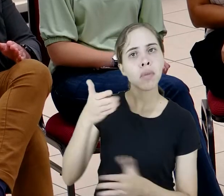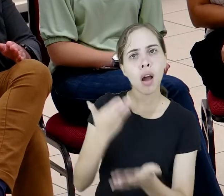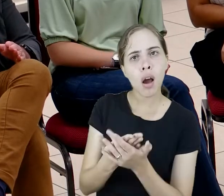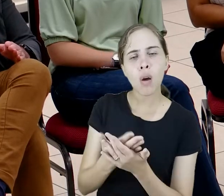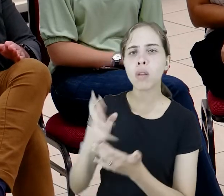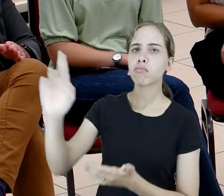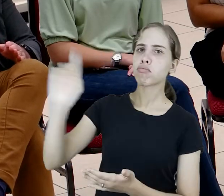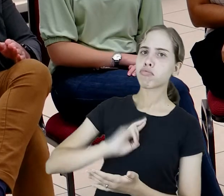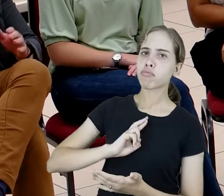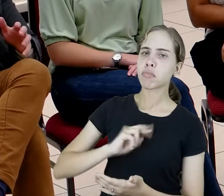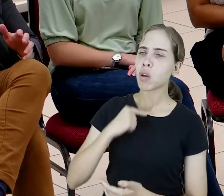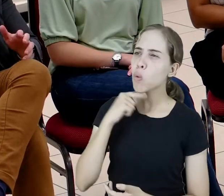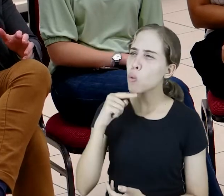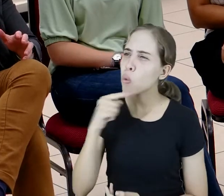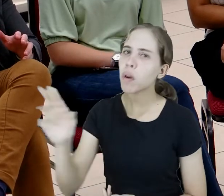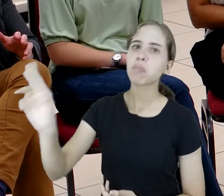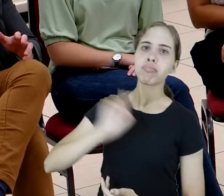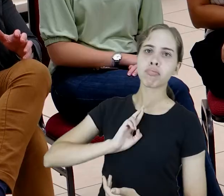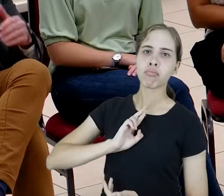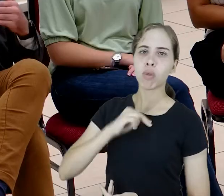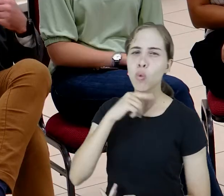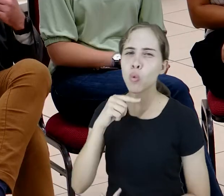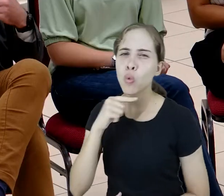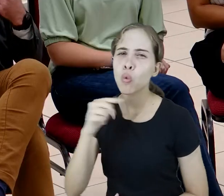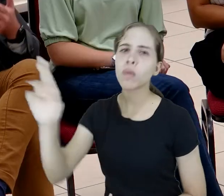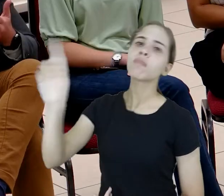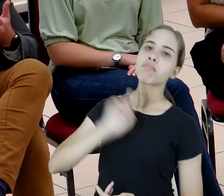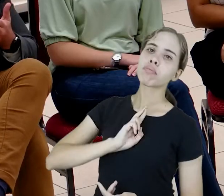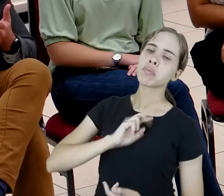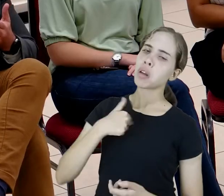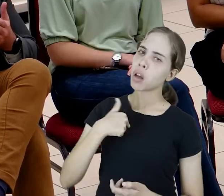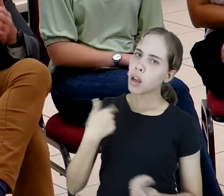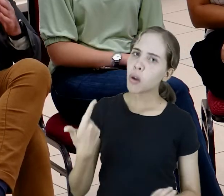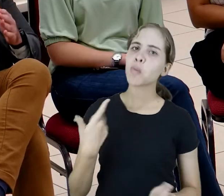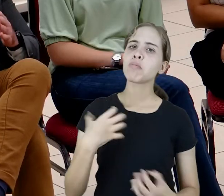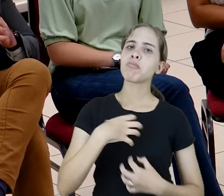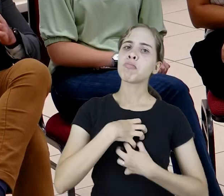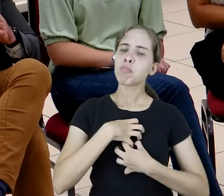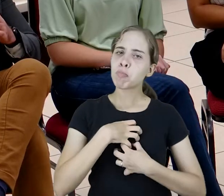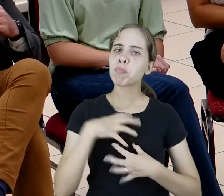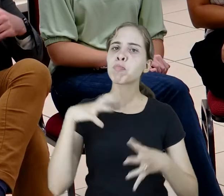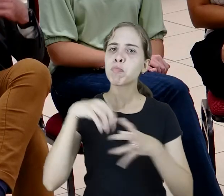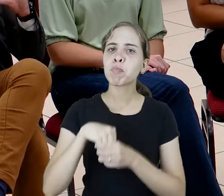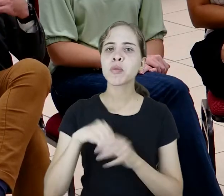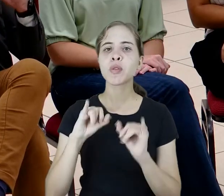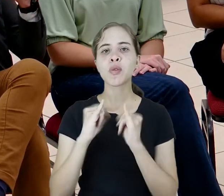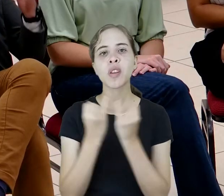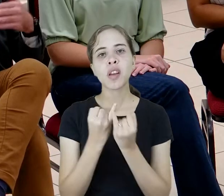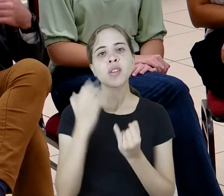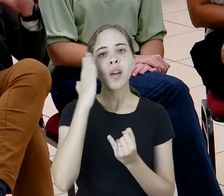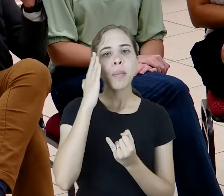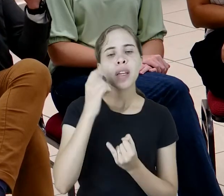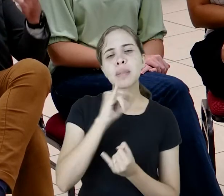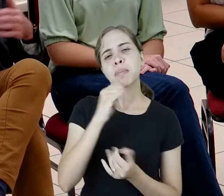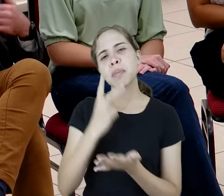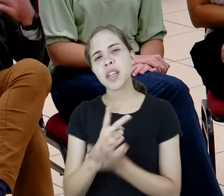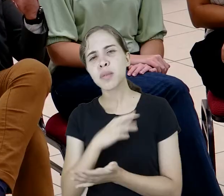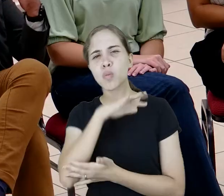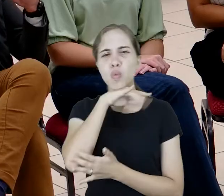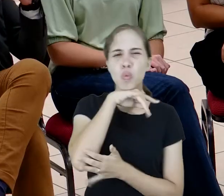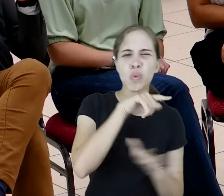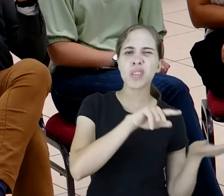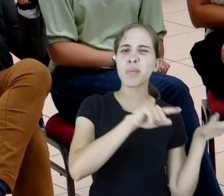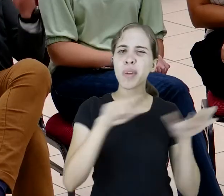para uma pergunta que eu tinha. E isso fez eu criar um sentimento para o instituto. Então, eu sabia que não importa se eu tivesse um dia ruim, uma semana